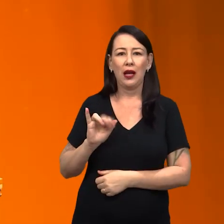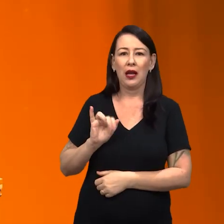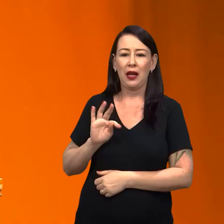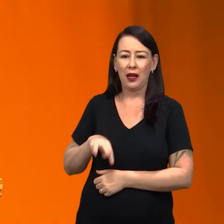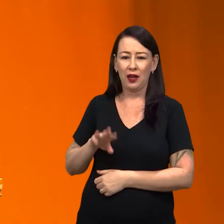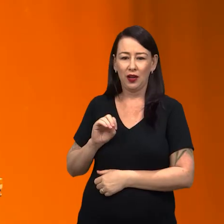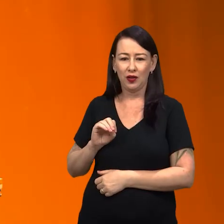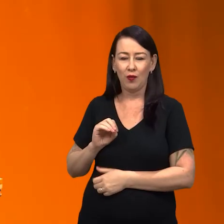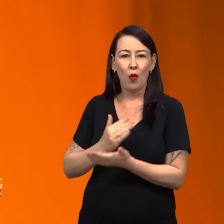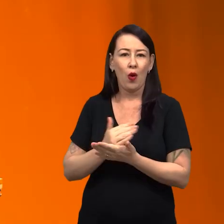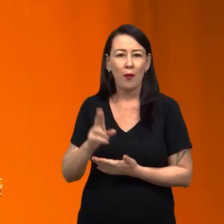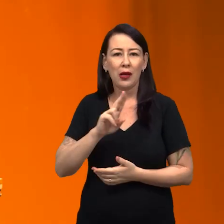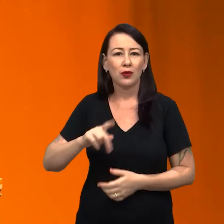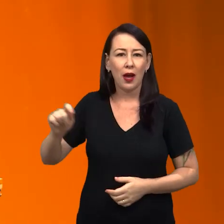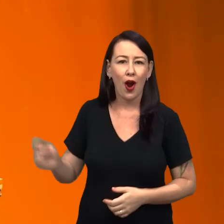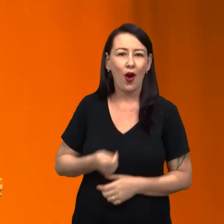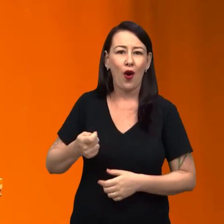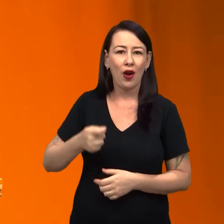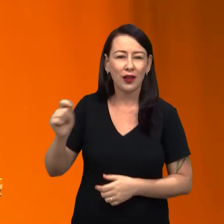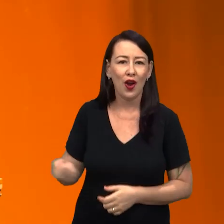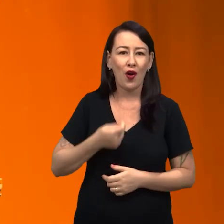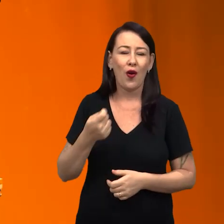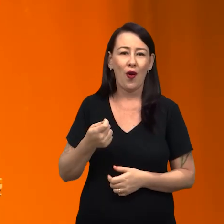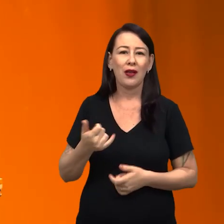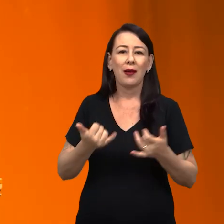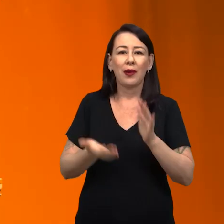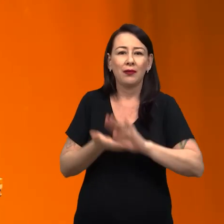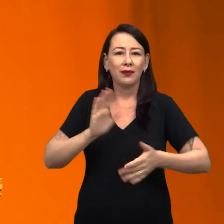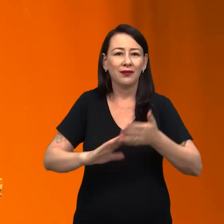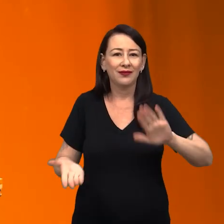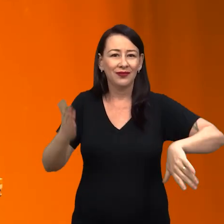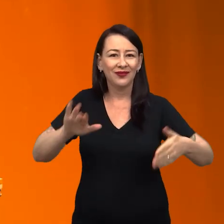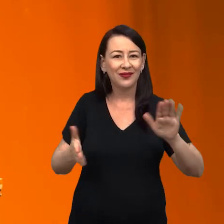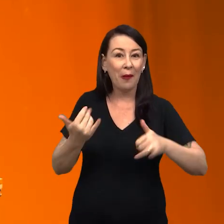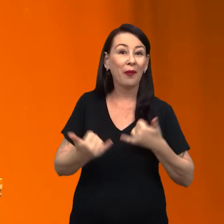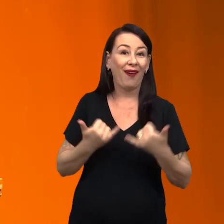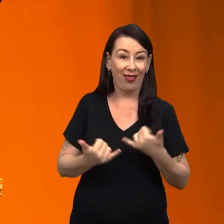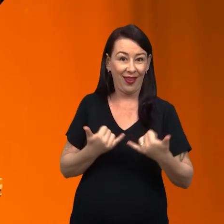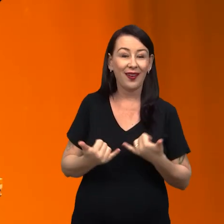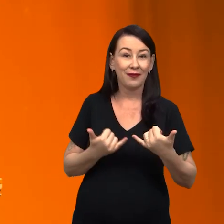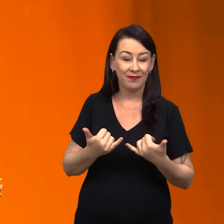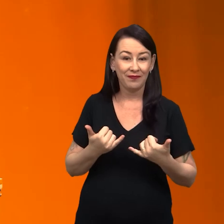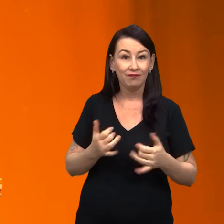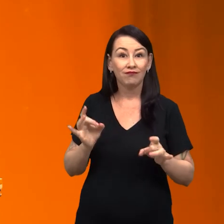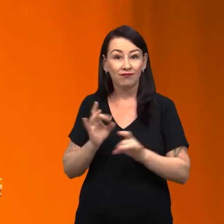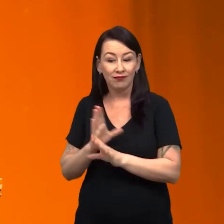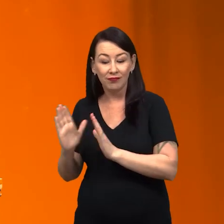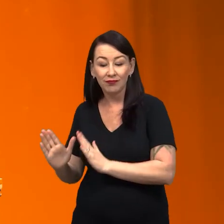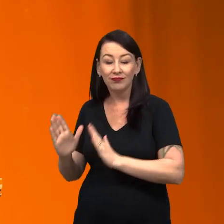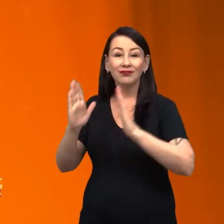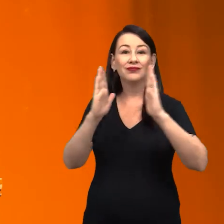ritmo, corda, elástico, as brincadeiras de mão. E depois a gente